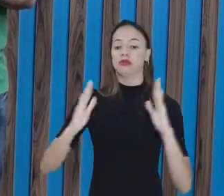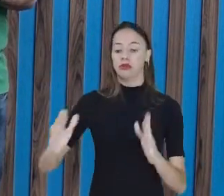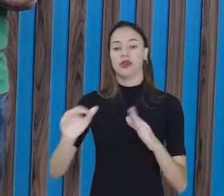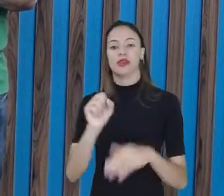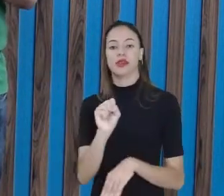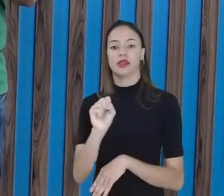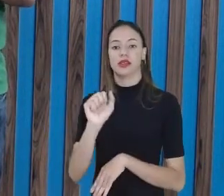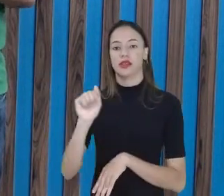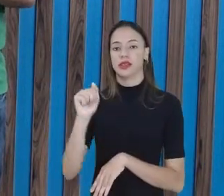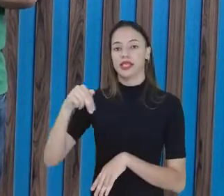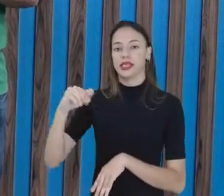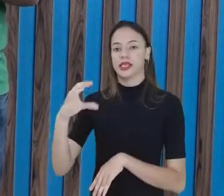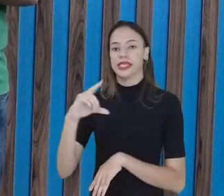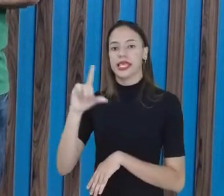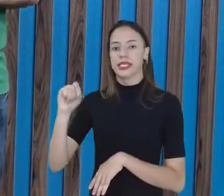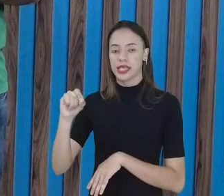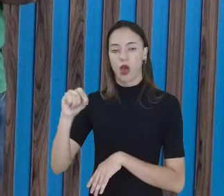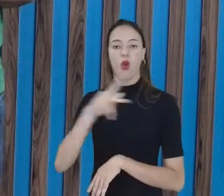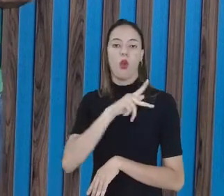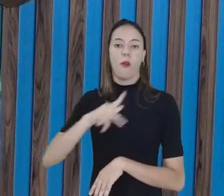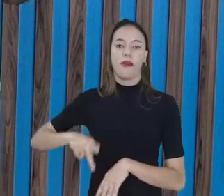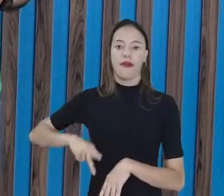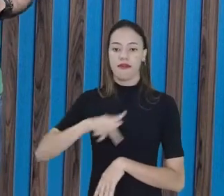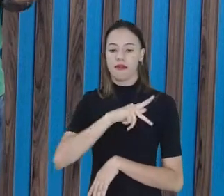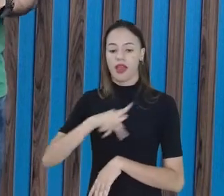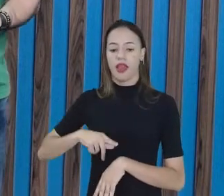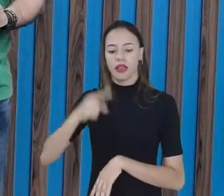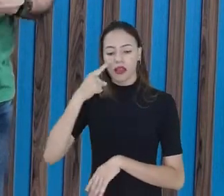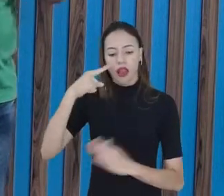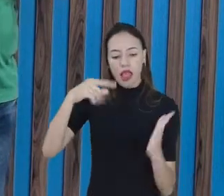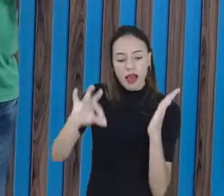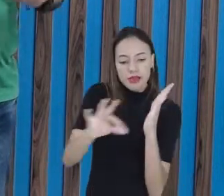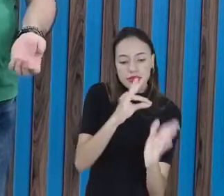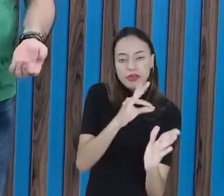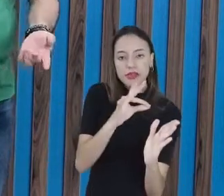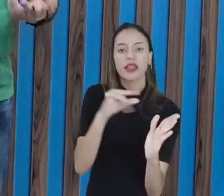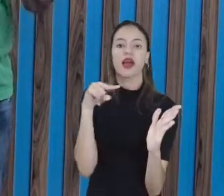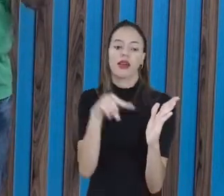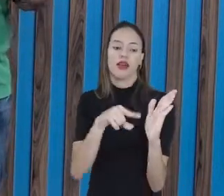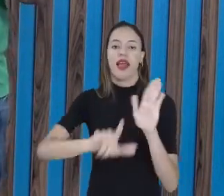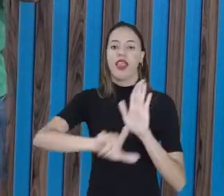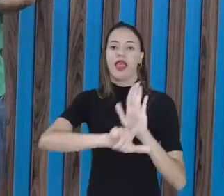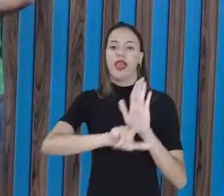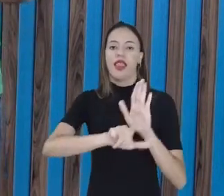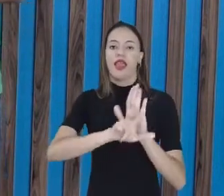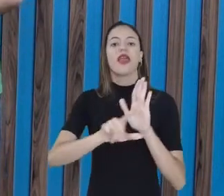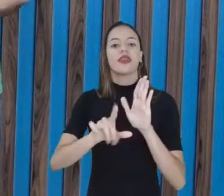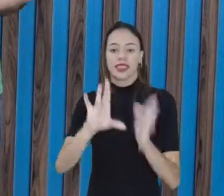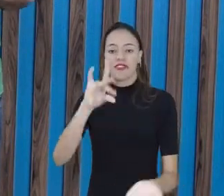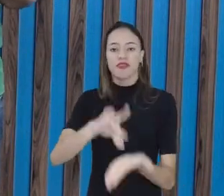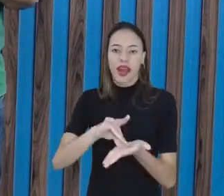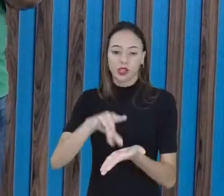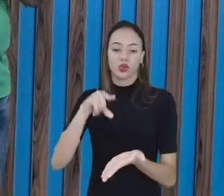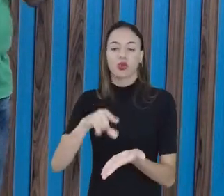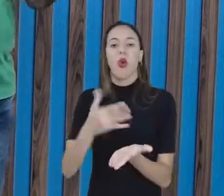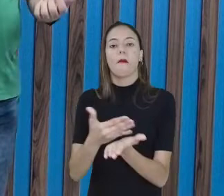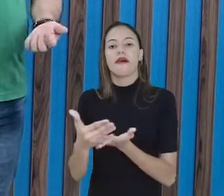vai assinar e a partir do momento que ele assina e se publica em diário oficial, aquela lei passa a ter validade no município,